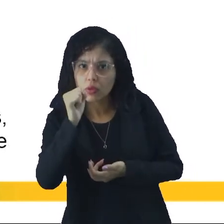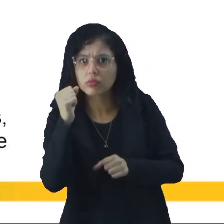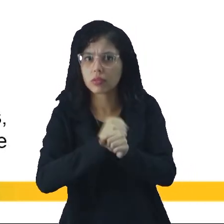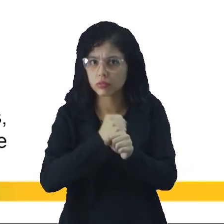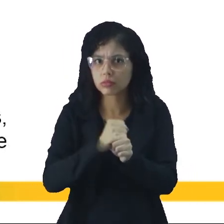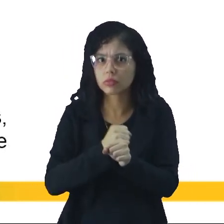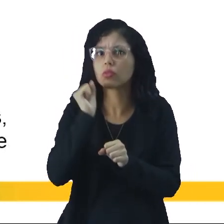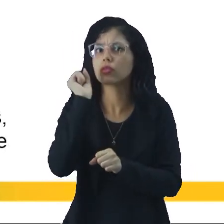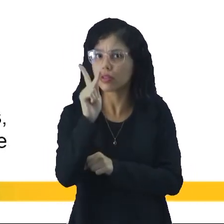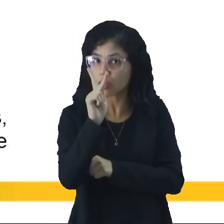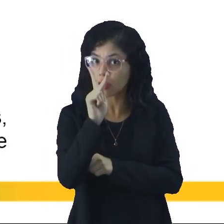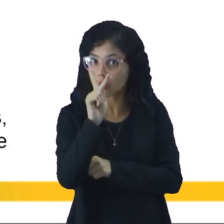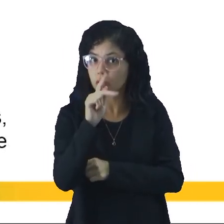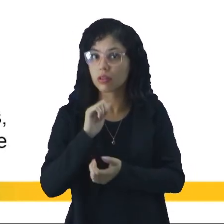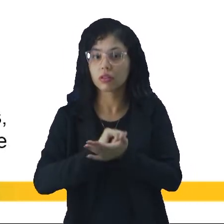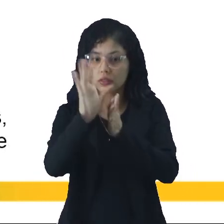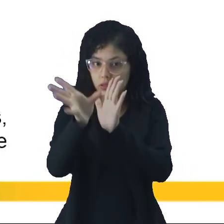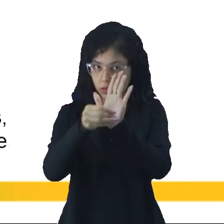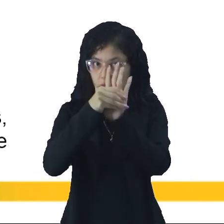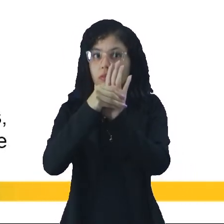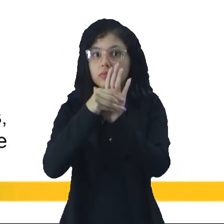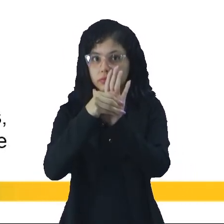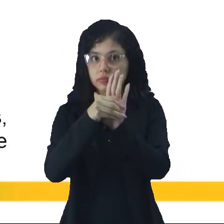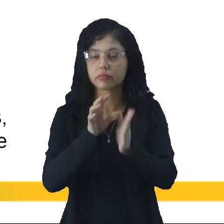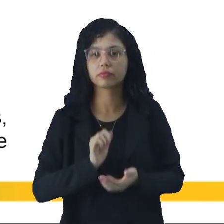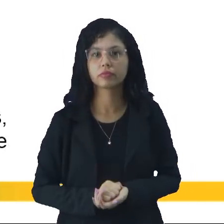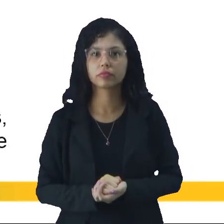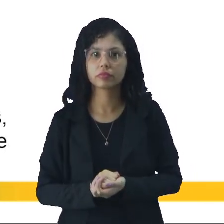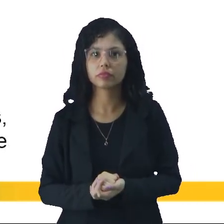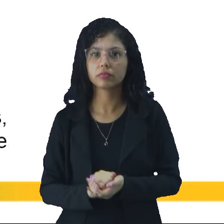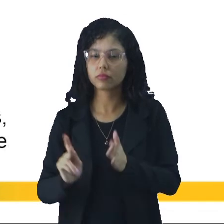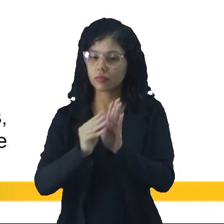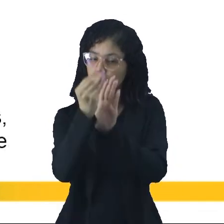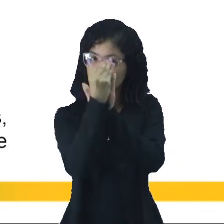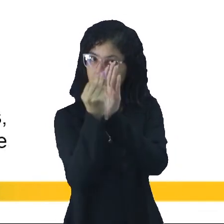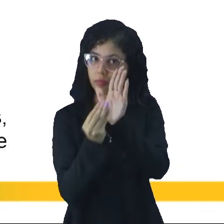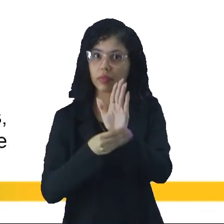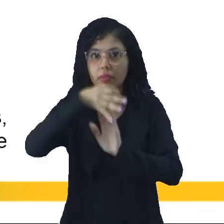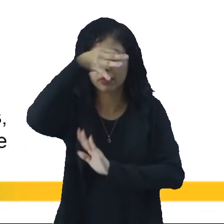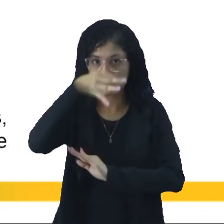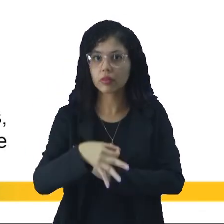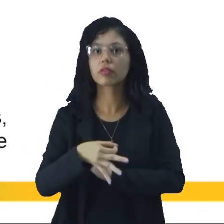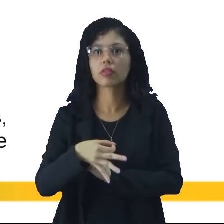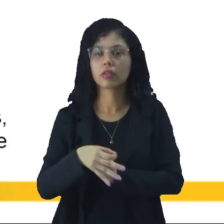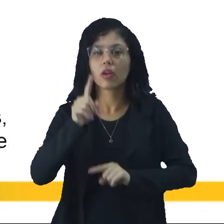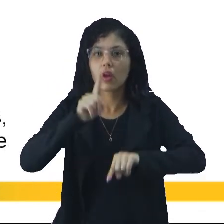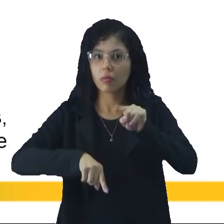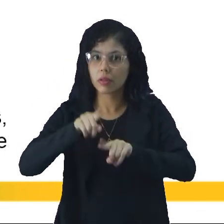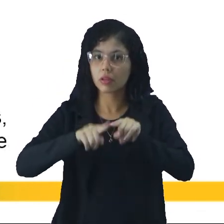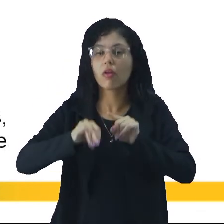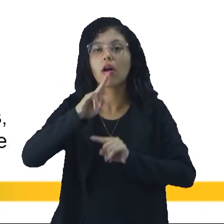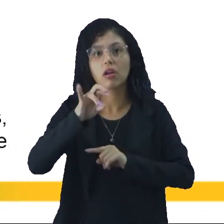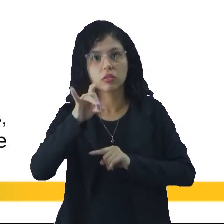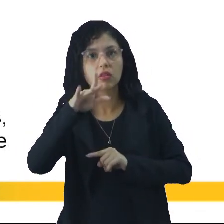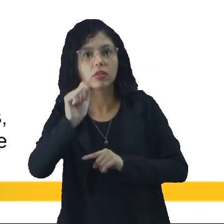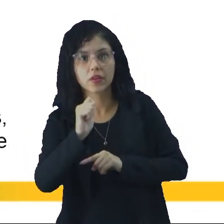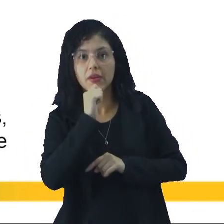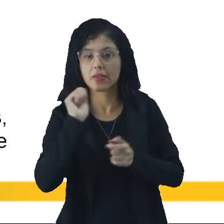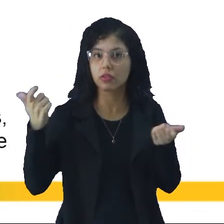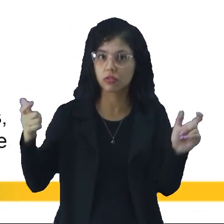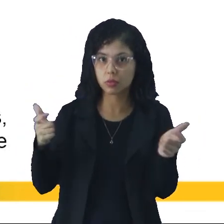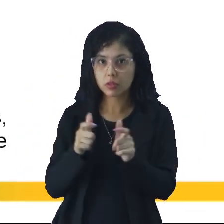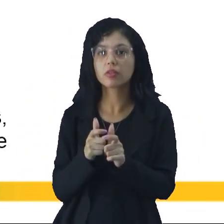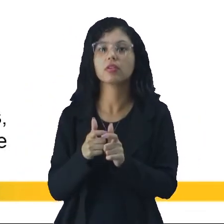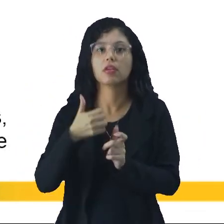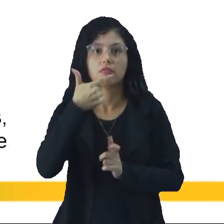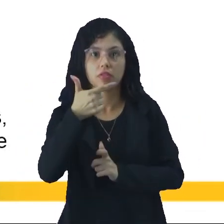ok? Que está sendo colocado, ó. Determine o tempo necessário para que o material radioativo se reduza